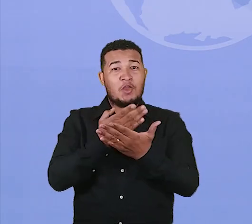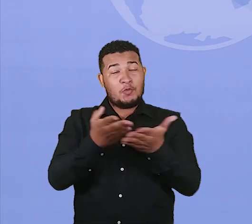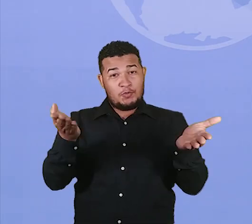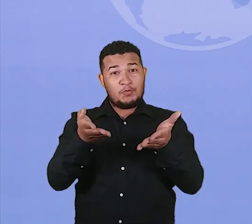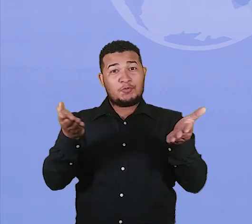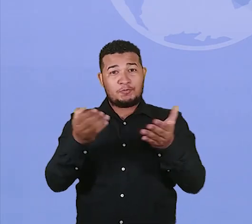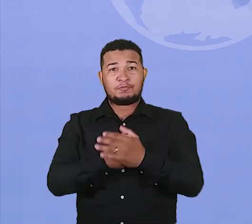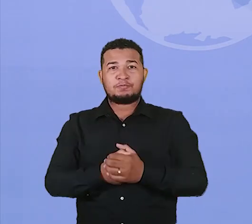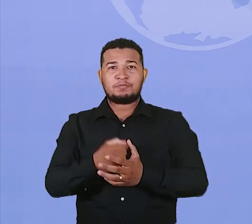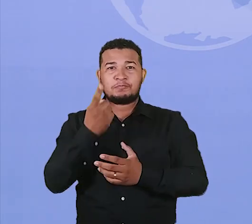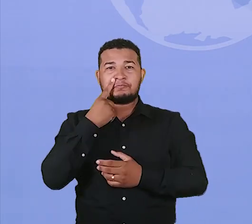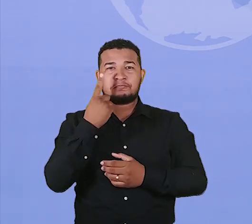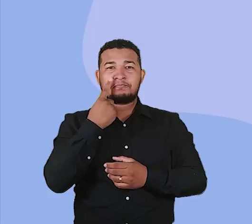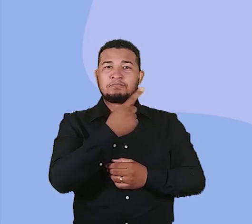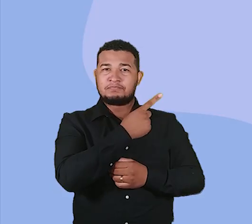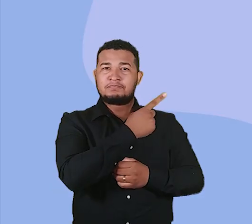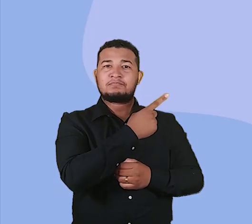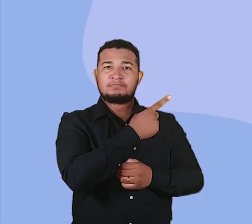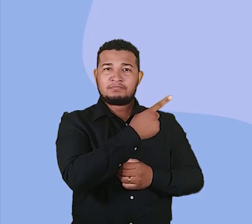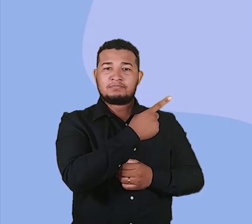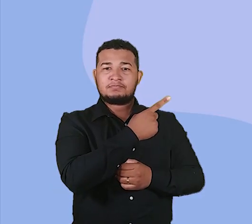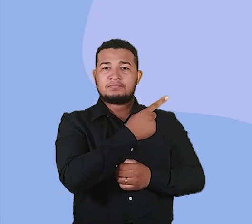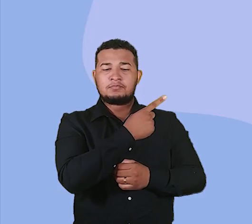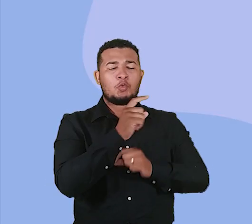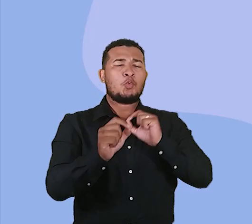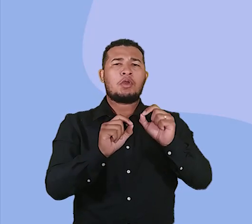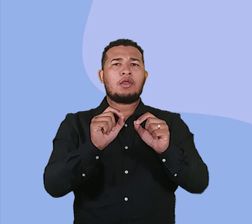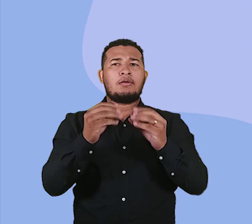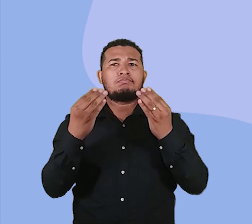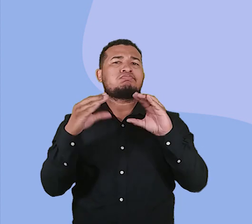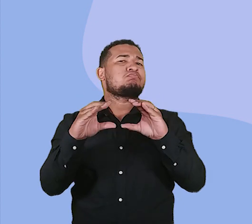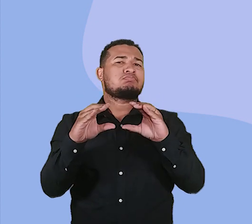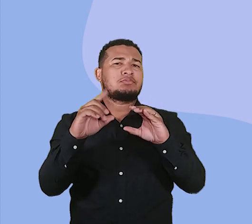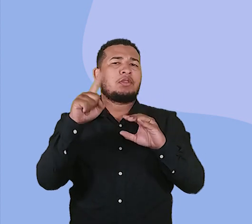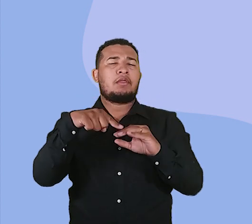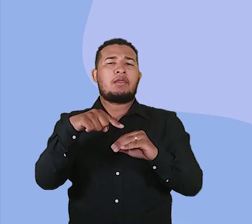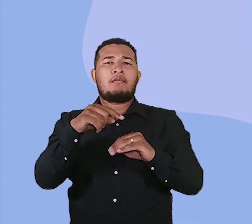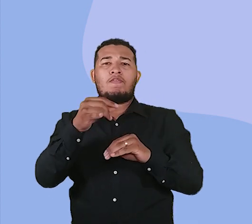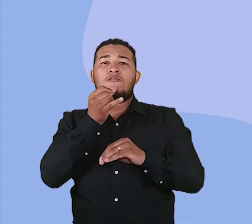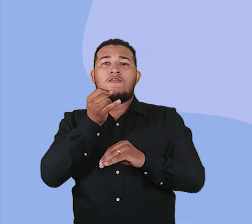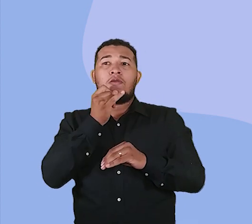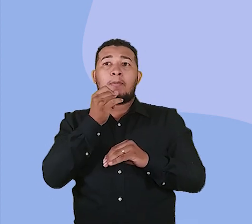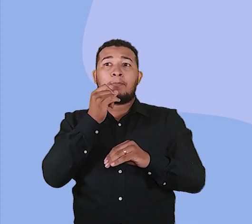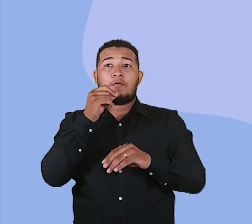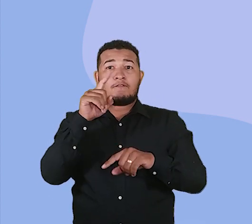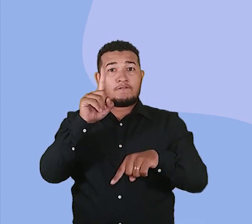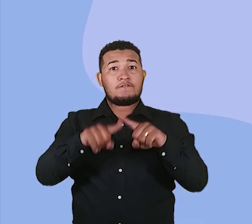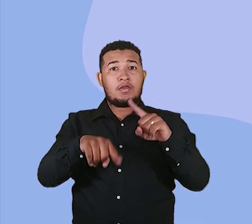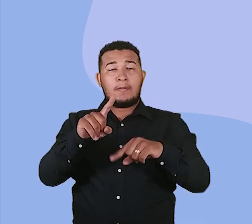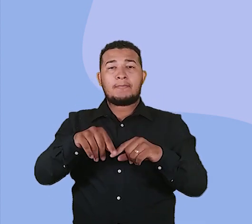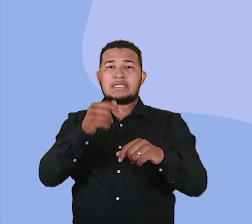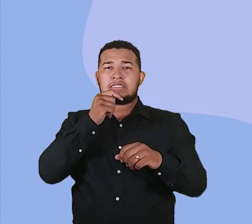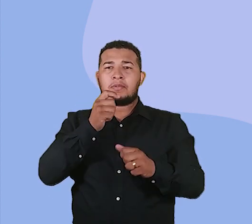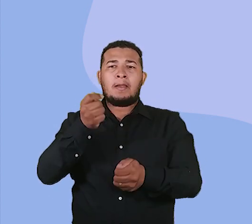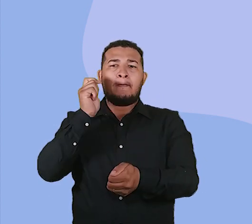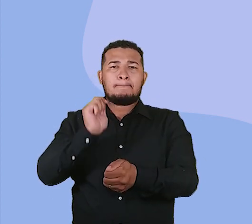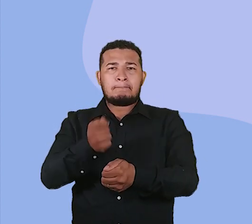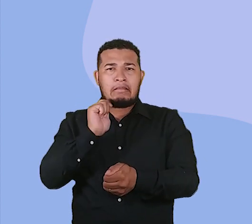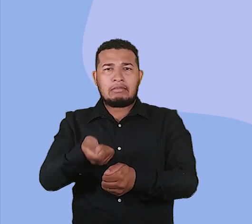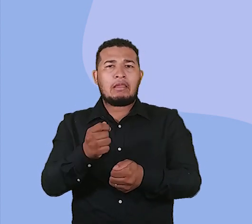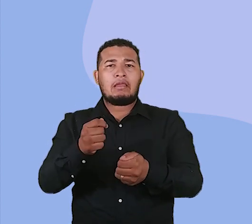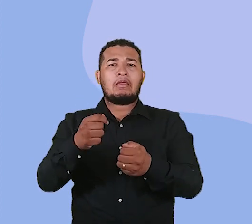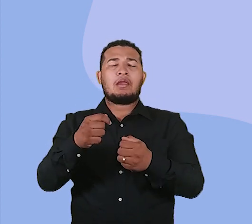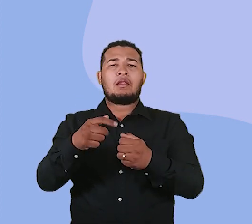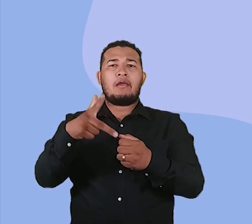aqui nessa aula olha aí é uma máquina simples eu coloquei com ferro com um exemplo as ferramentas tá ferrar